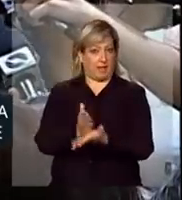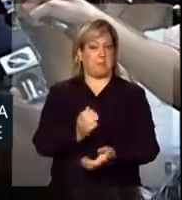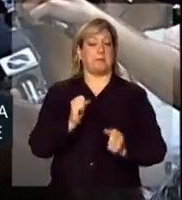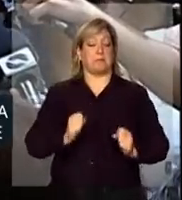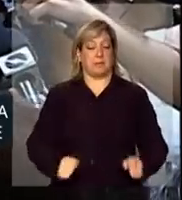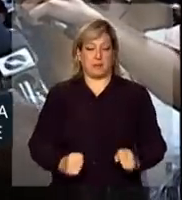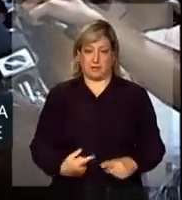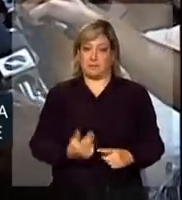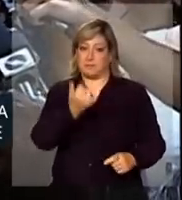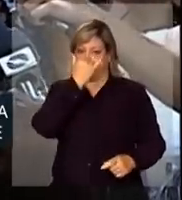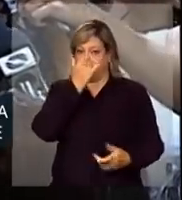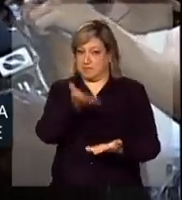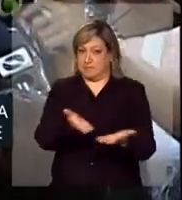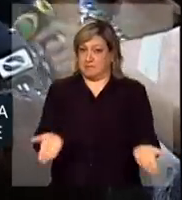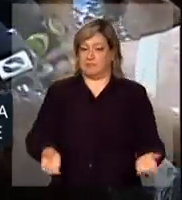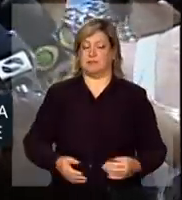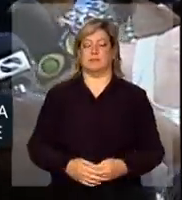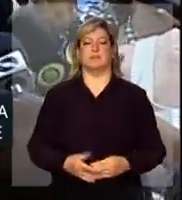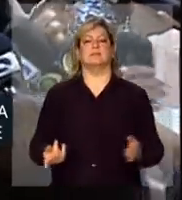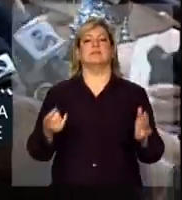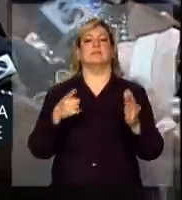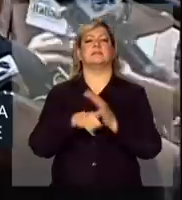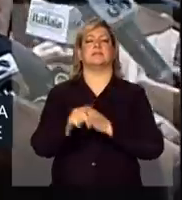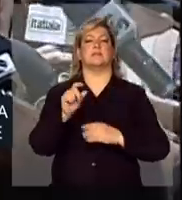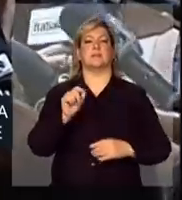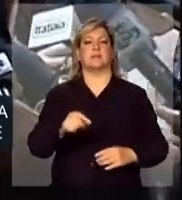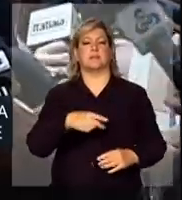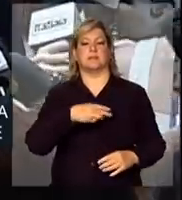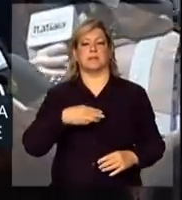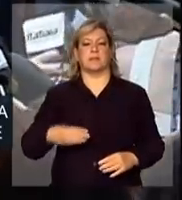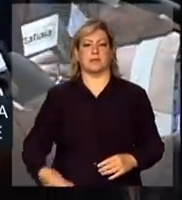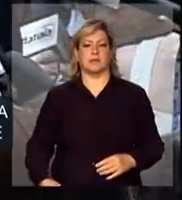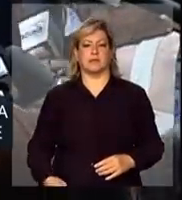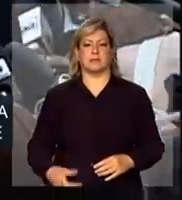de forma adequada os usuários que já tem. Ministro, só para ficar bem claro,